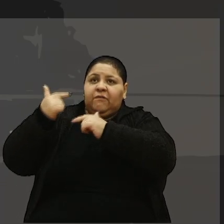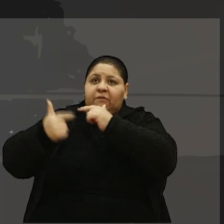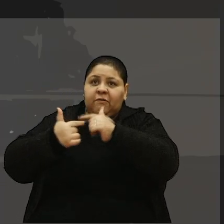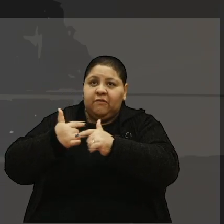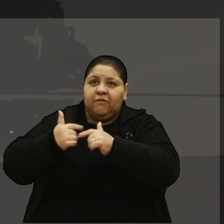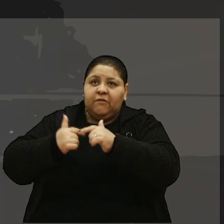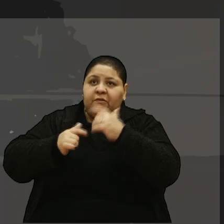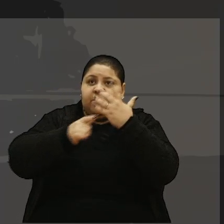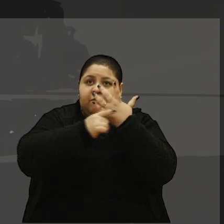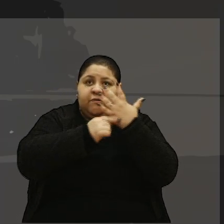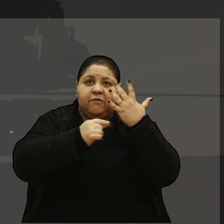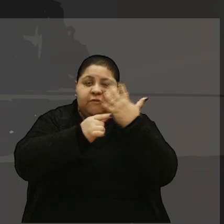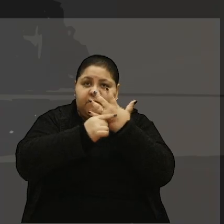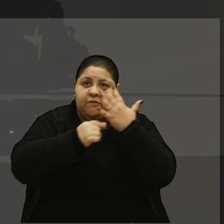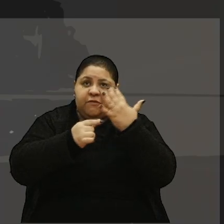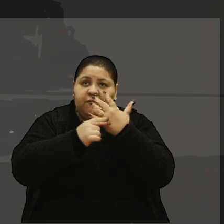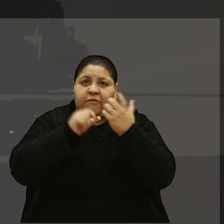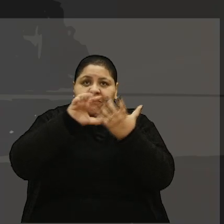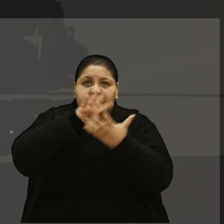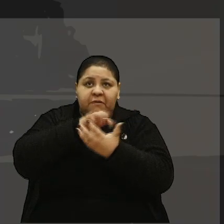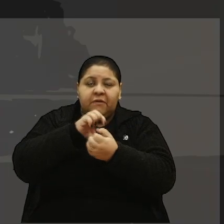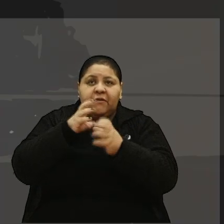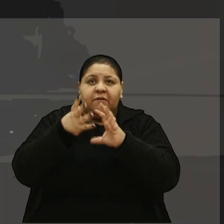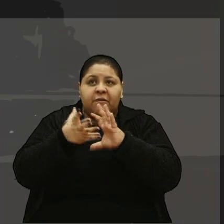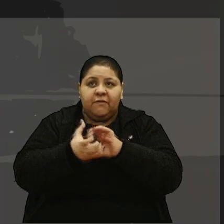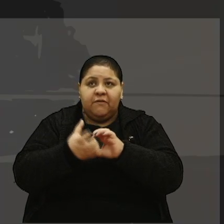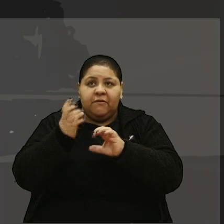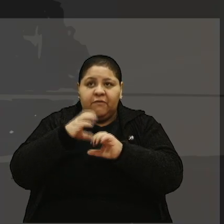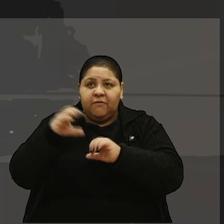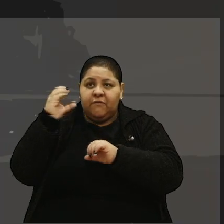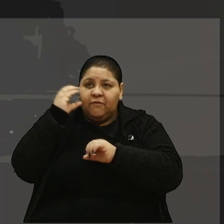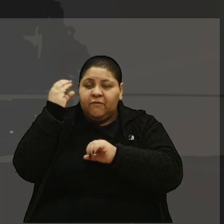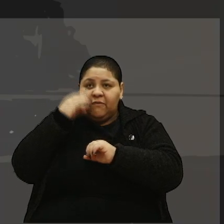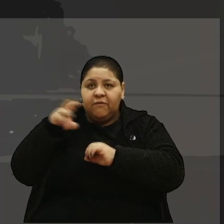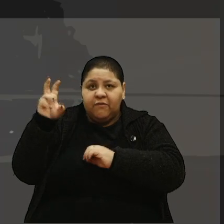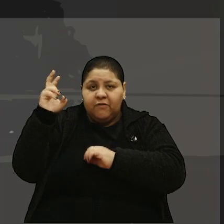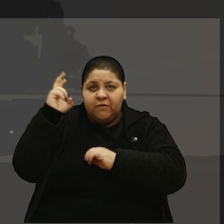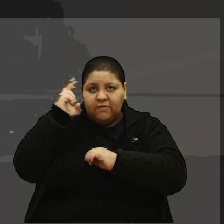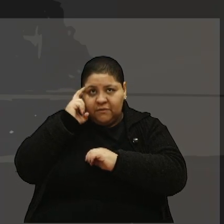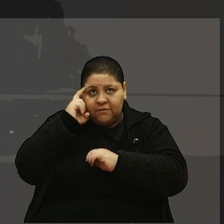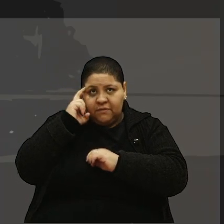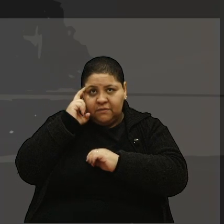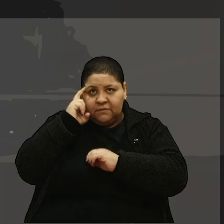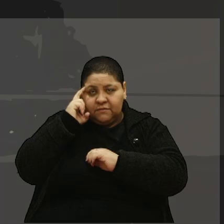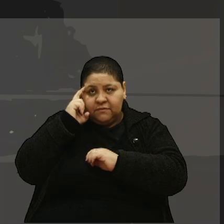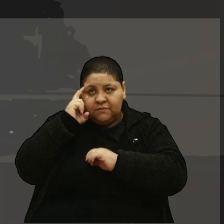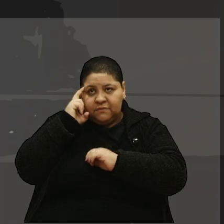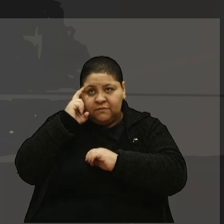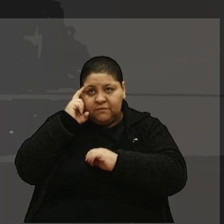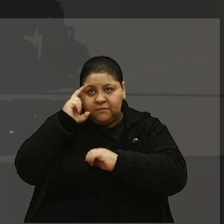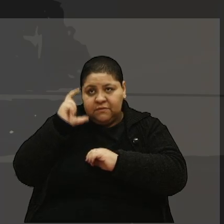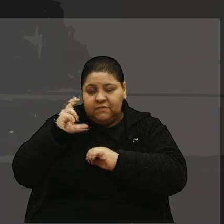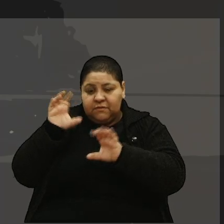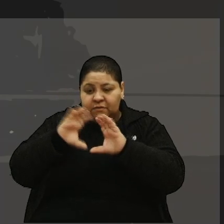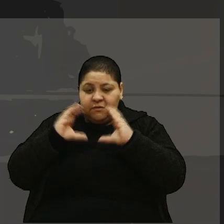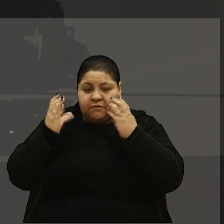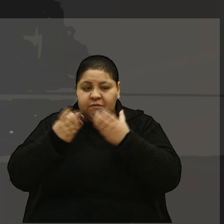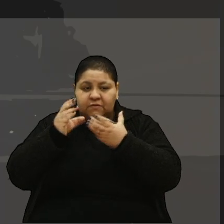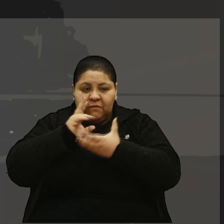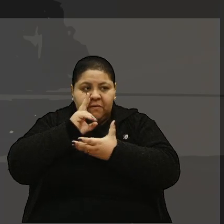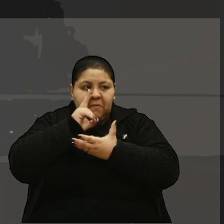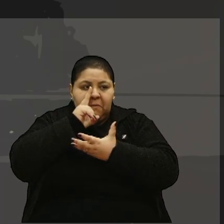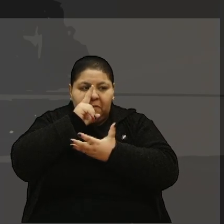costumes, expressões artísticas e patrimônios culturais de uma comunidade,